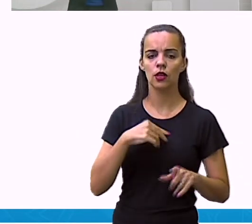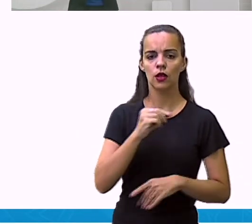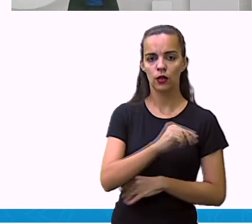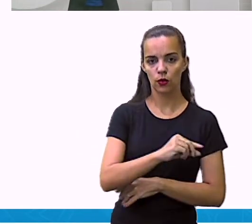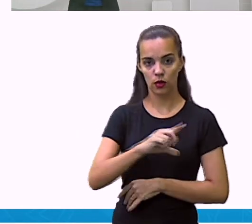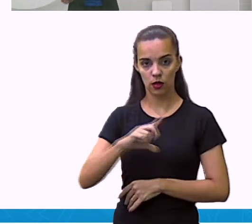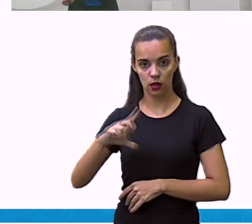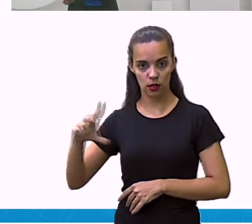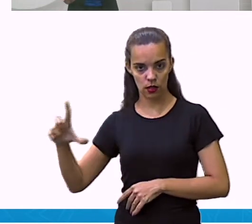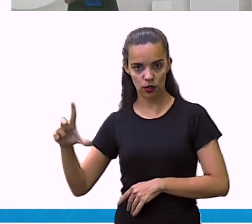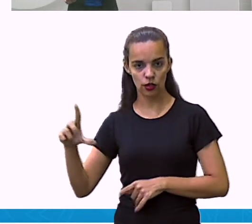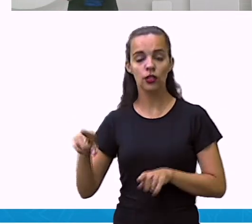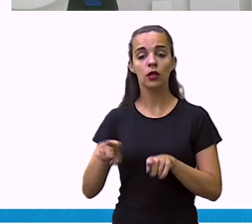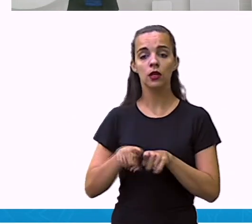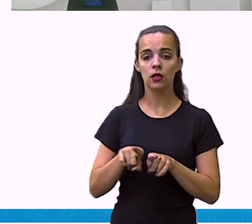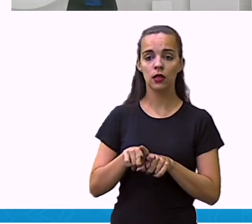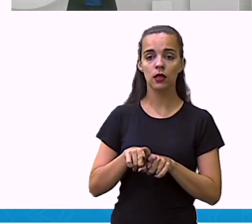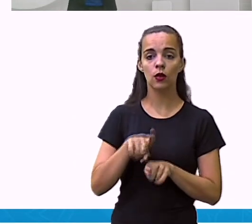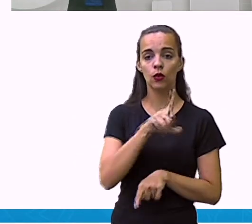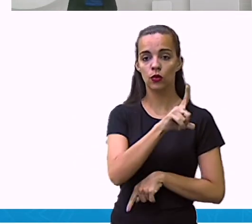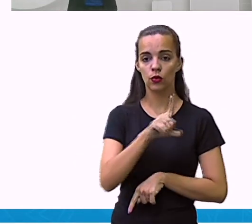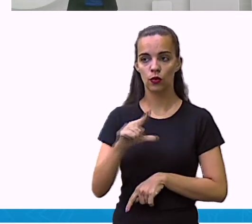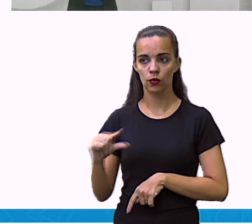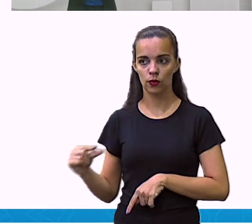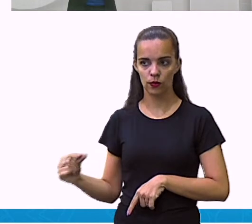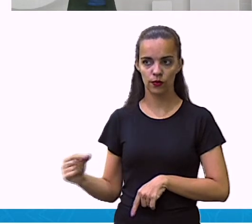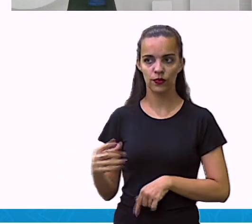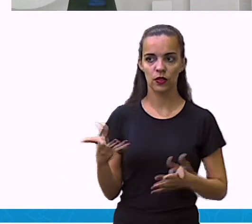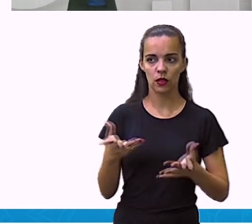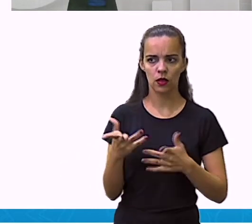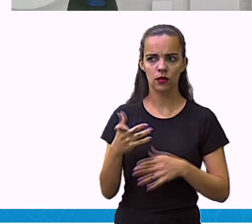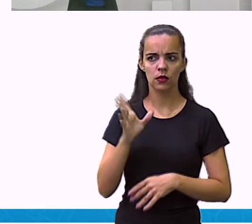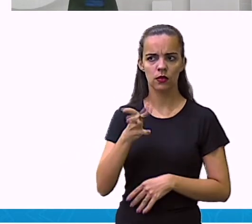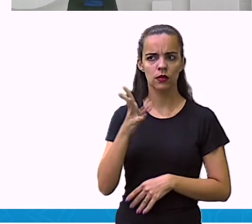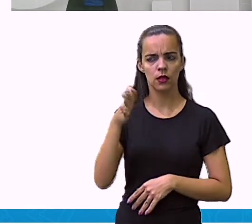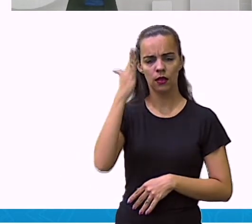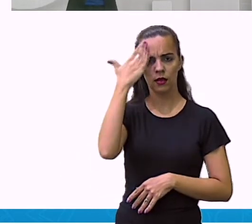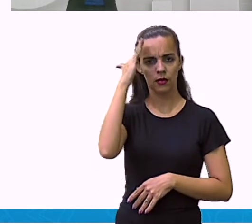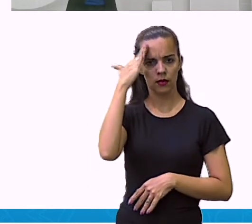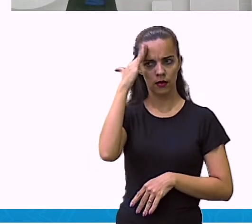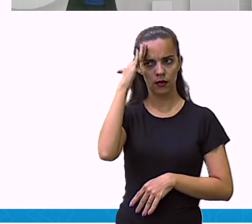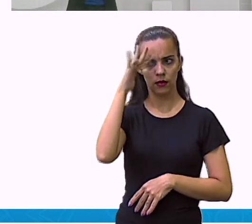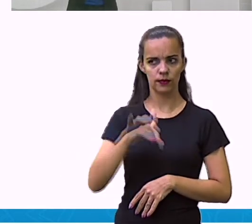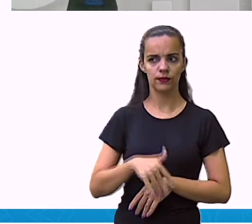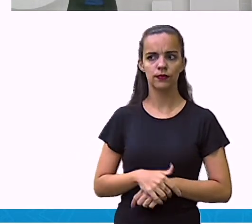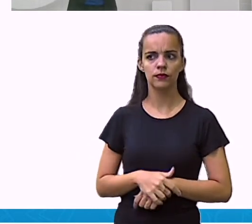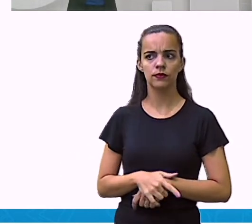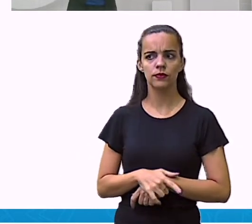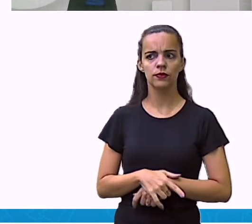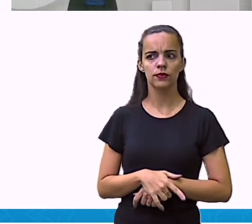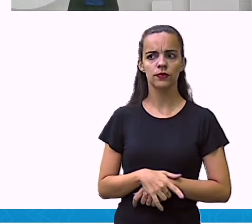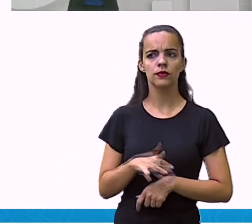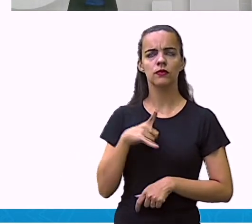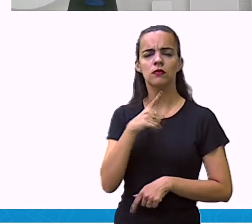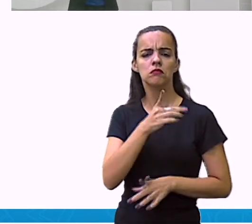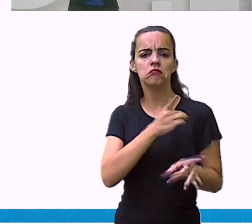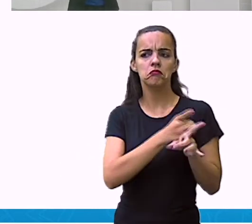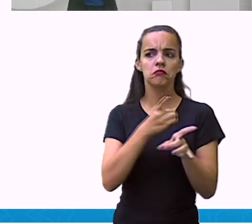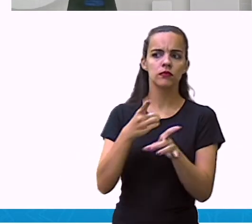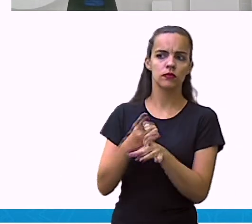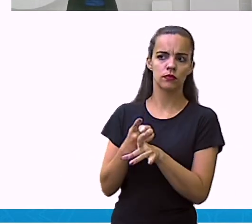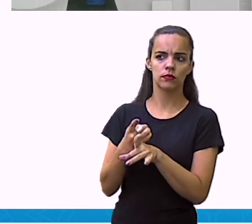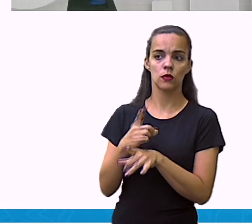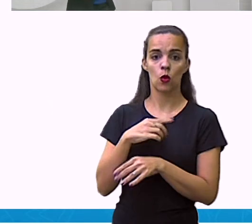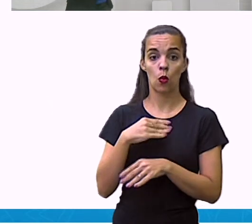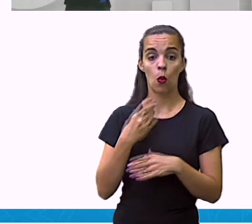crescente e decrescente. Agora, eu quero ver se você conseguiu entender. Identifique qual